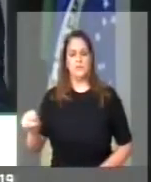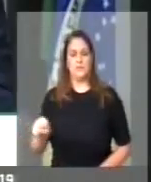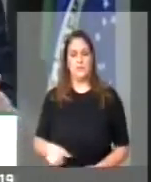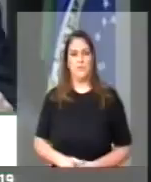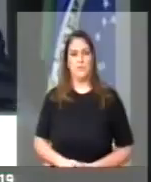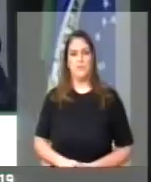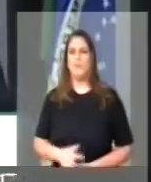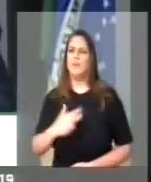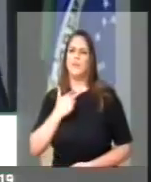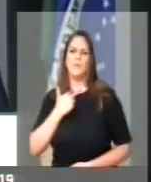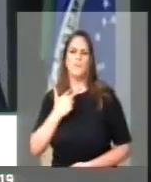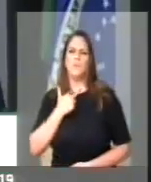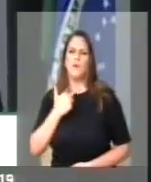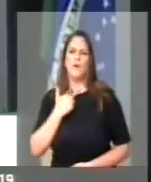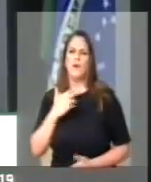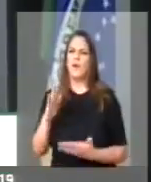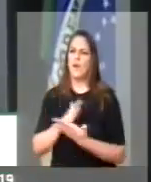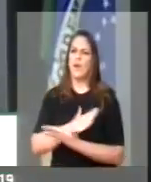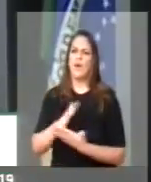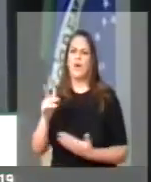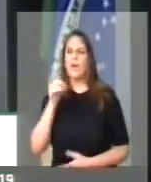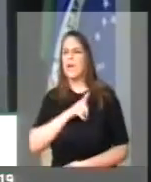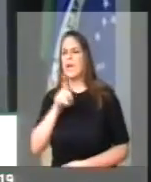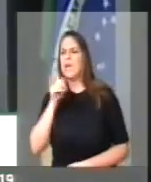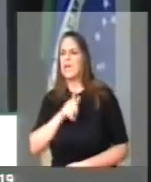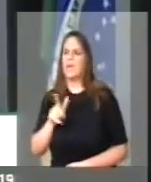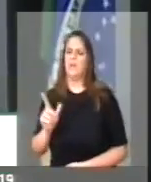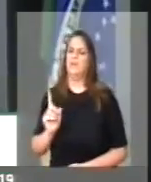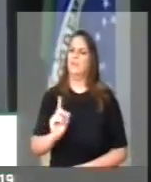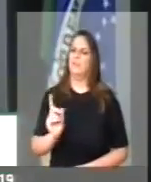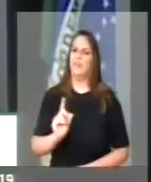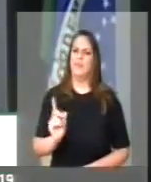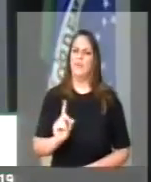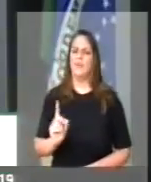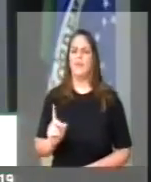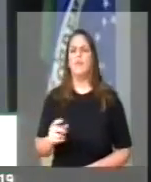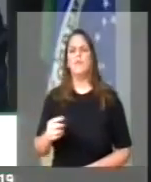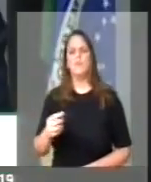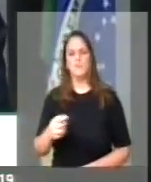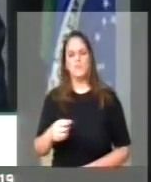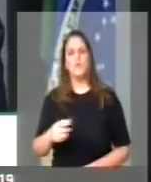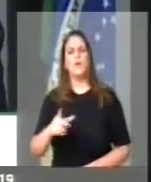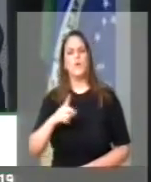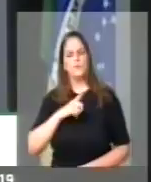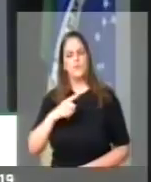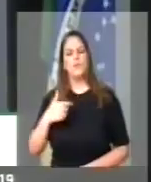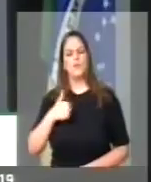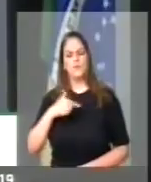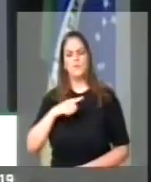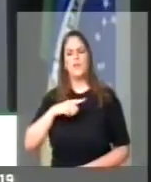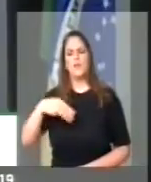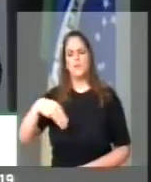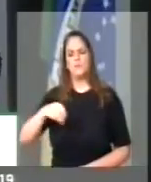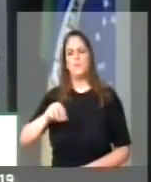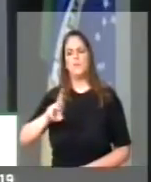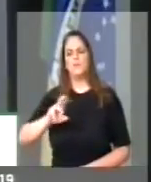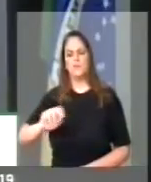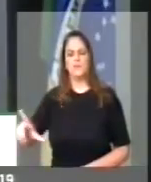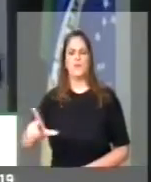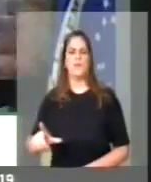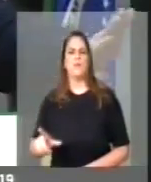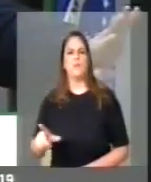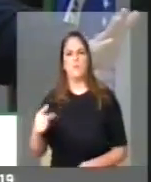privilégio para A ou B. Isso nos dá moral para discutir, sim, as mudanças que o país precisa. Como a mudança na reforma